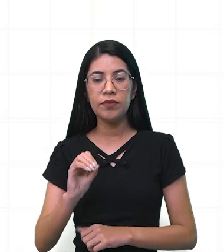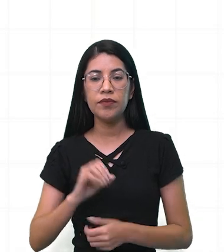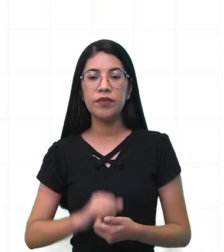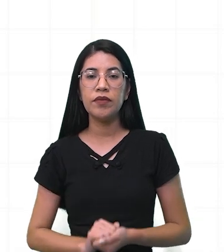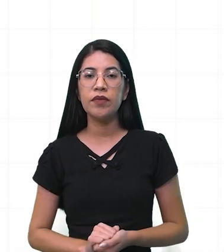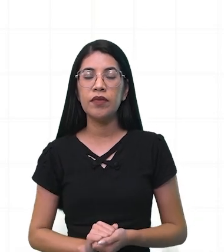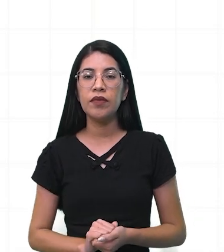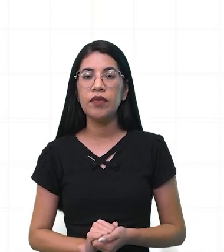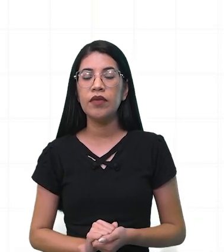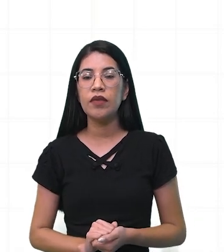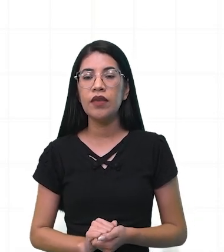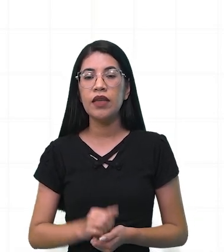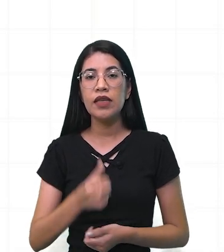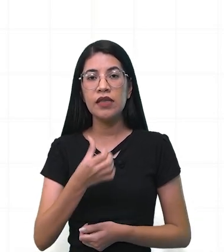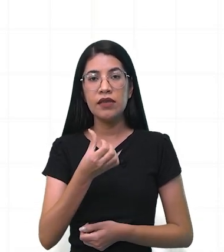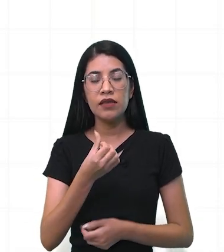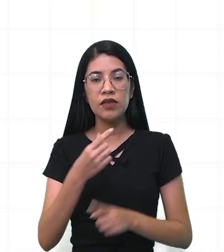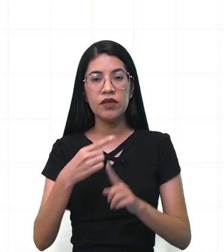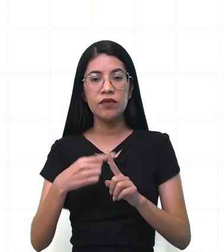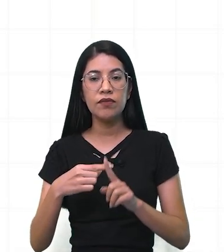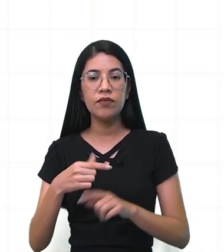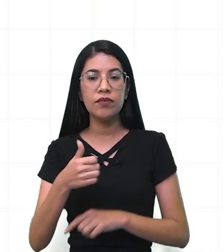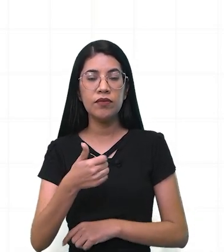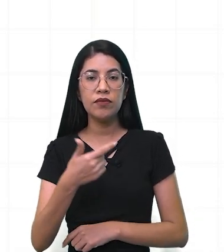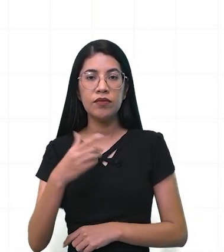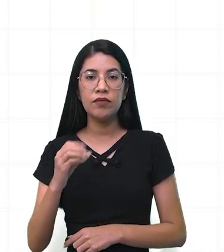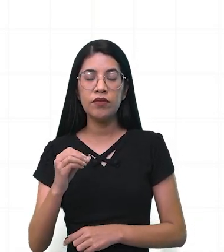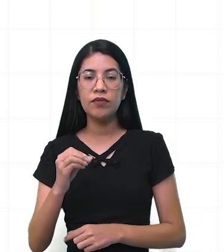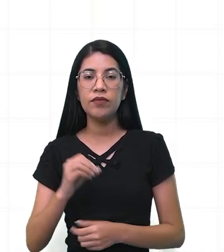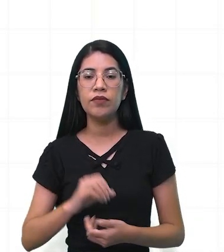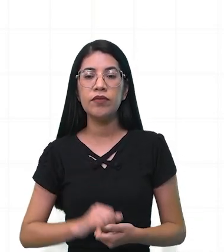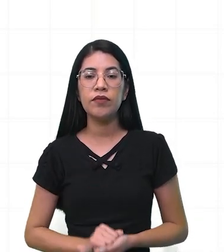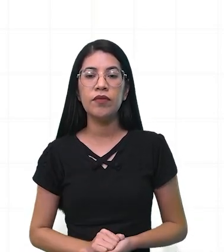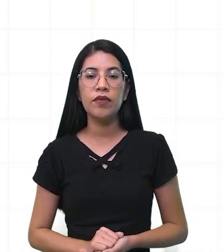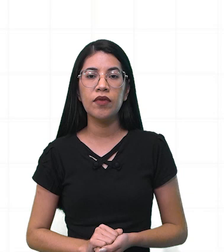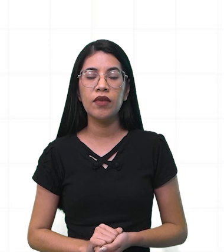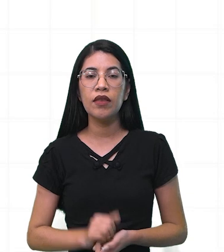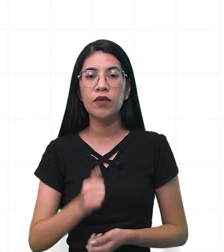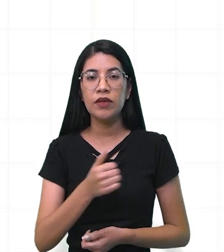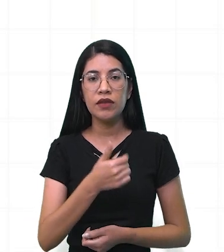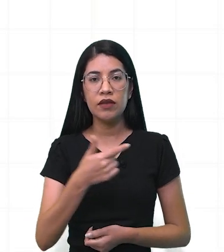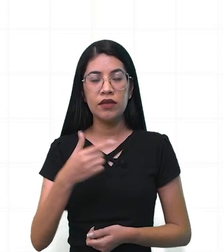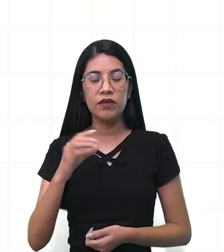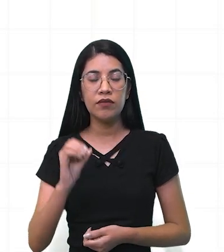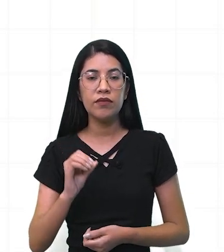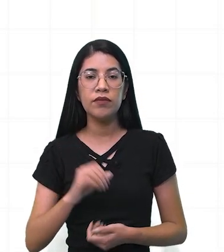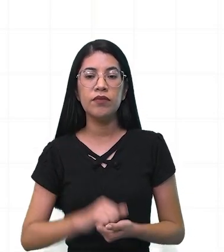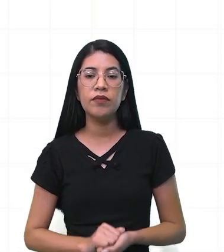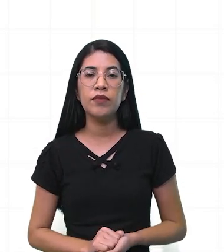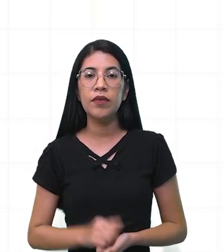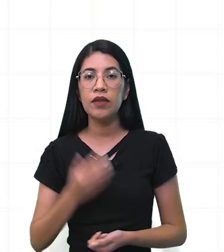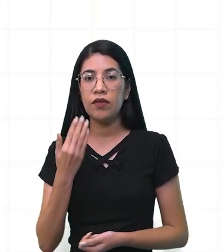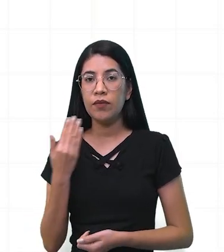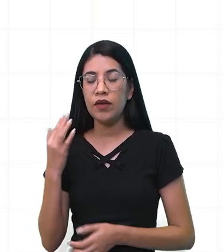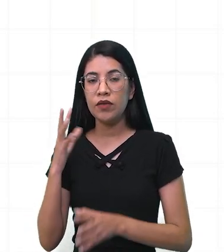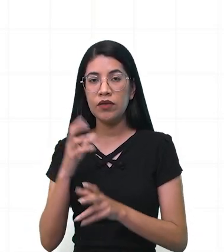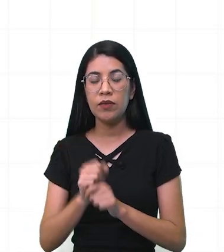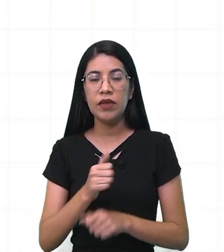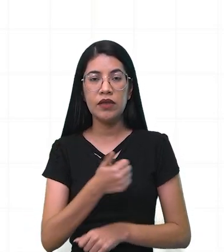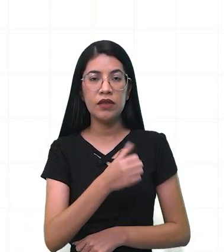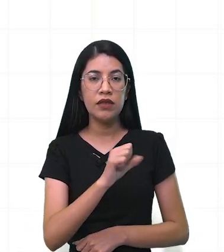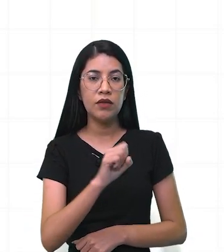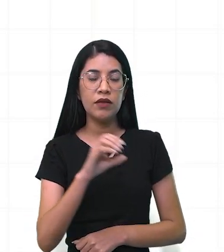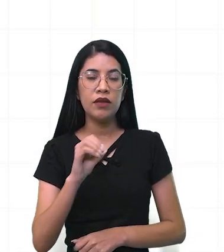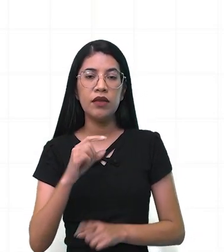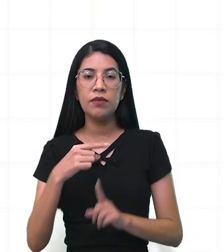6 vezes 2 é 12. Aumenta um zero porque é 6 vezes 20. Então, nós temos aqui a soma de 180